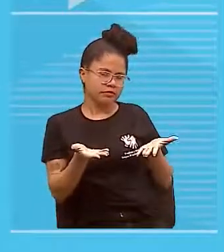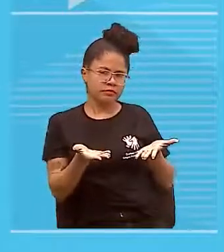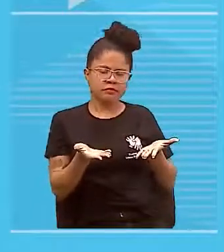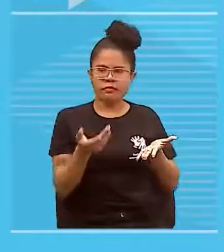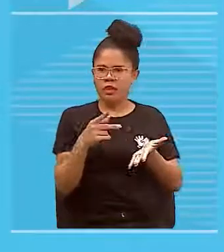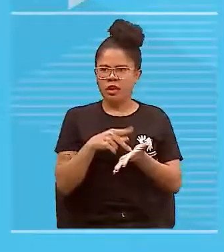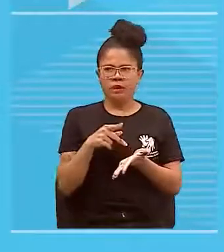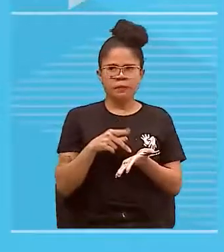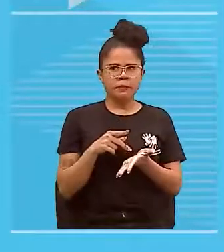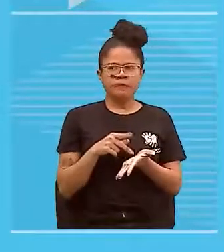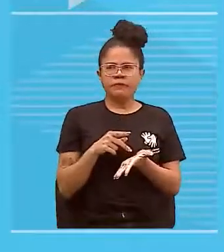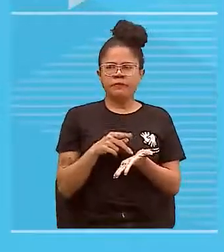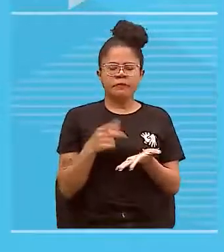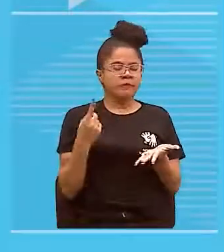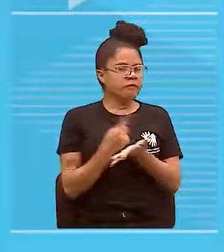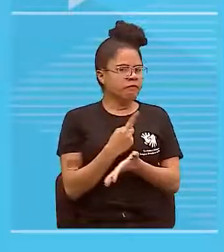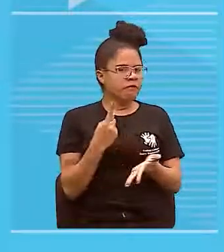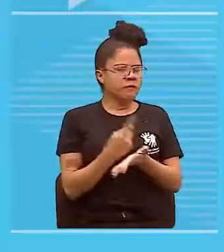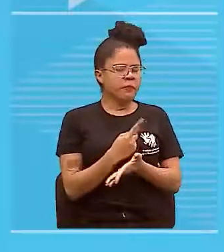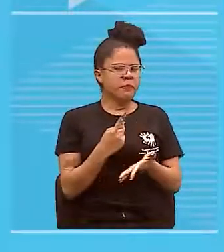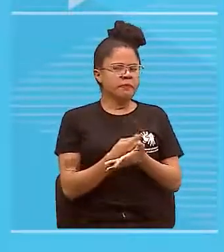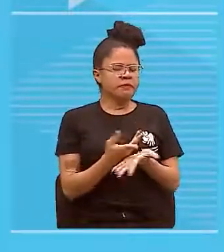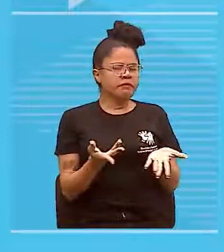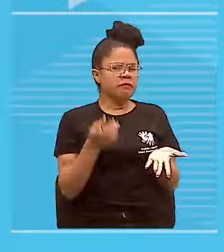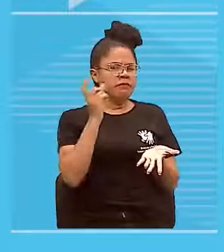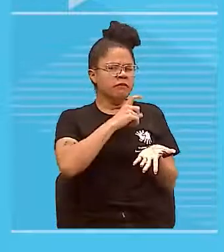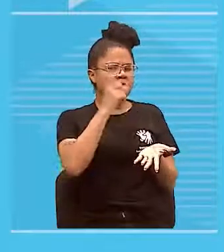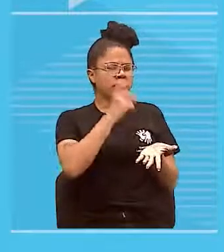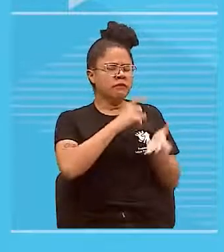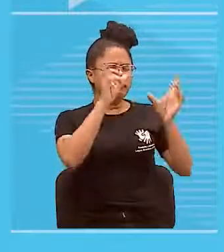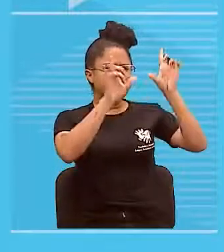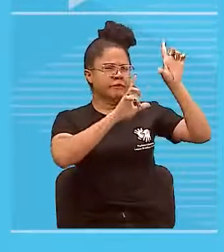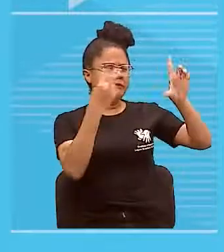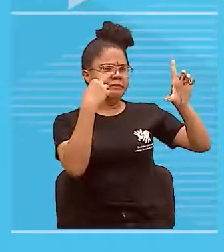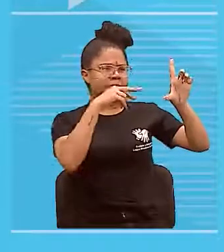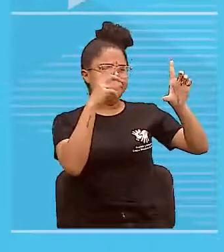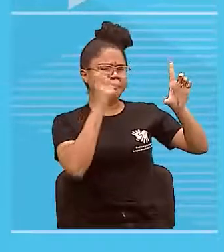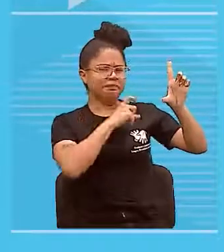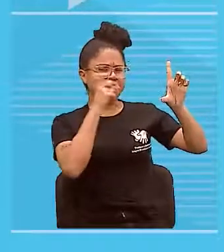são verdadeiras e nós vamos